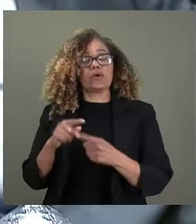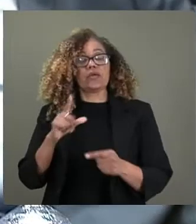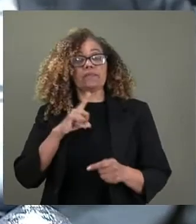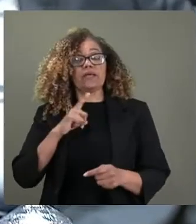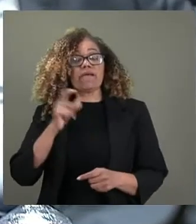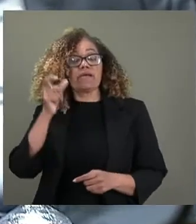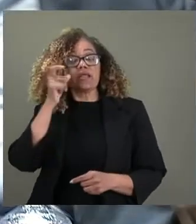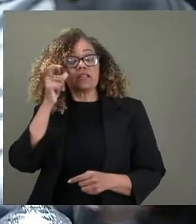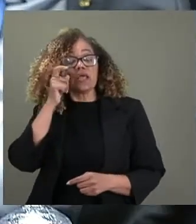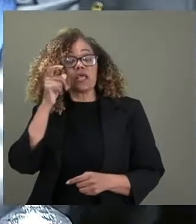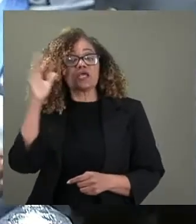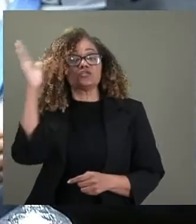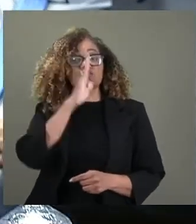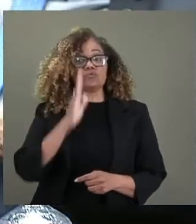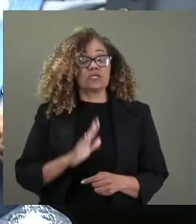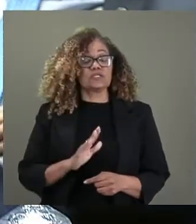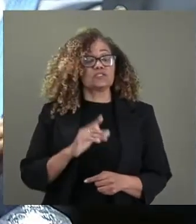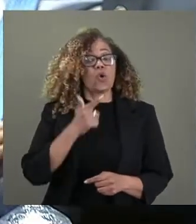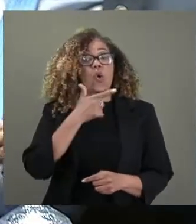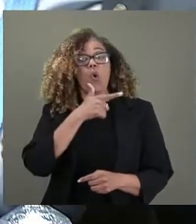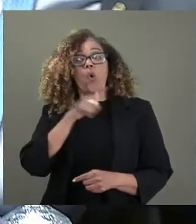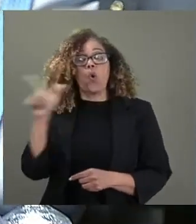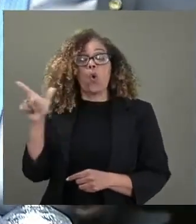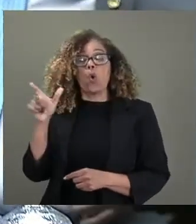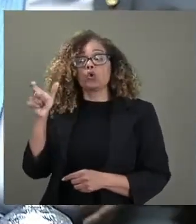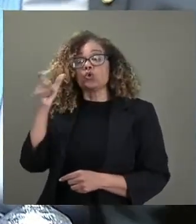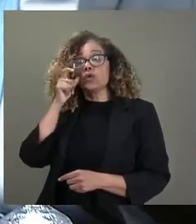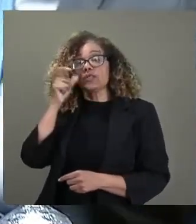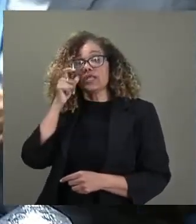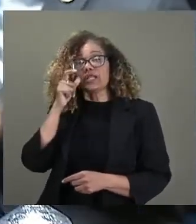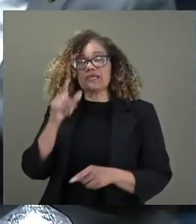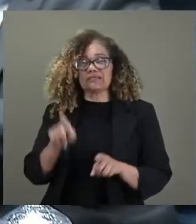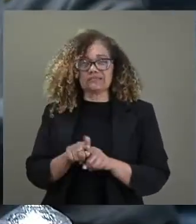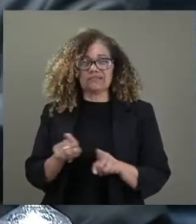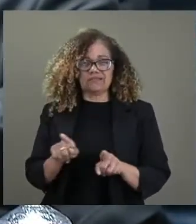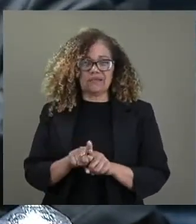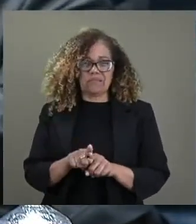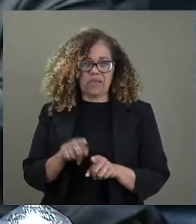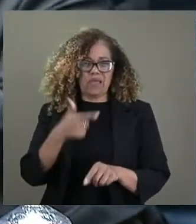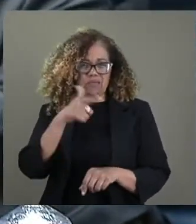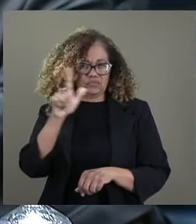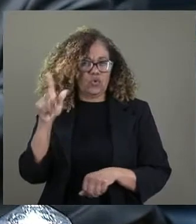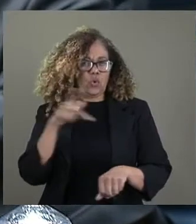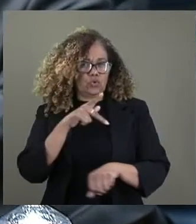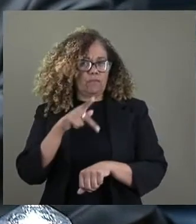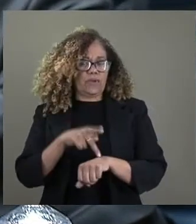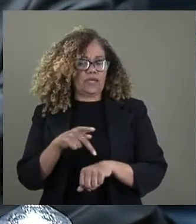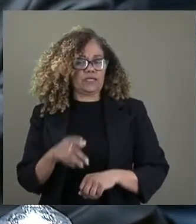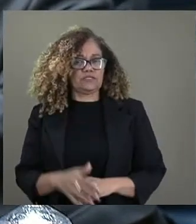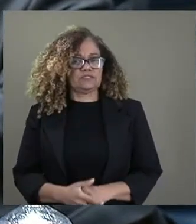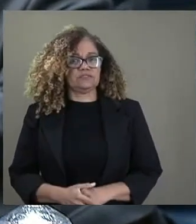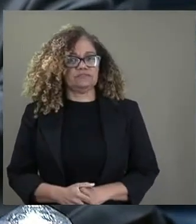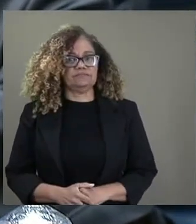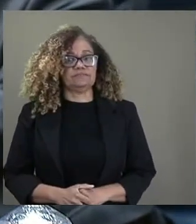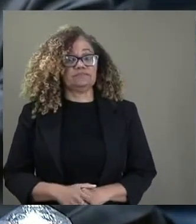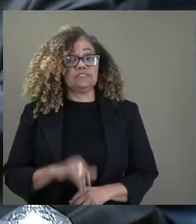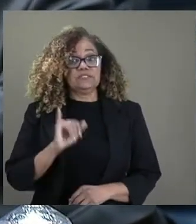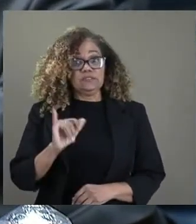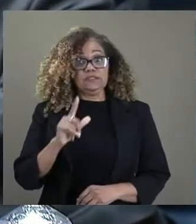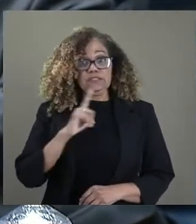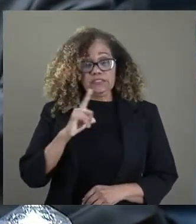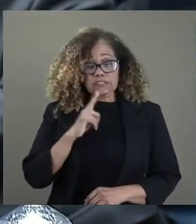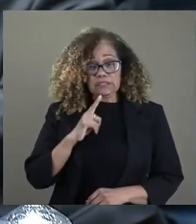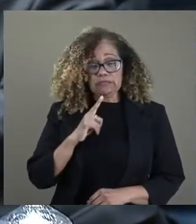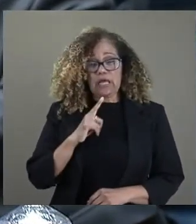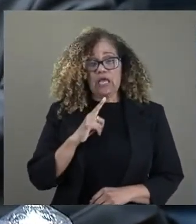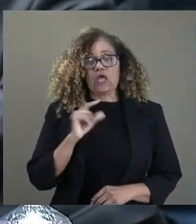do Brasil aos interesses de uma pretensa esquerda internacional. Então, se há algum